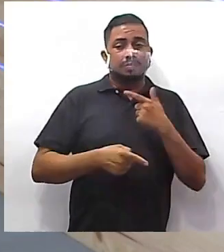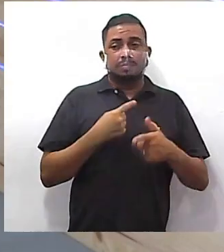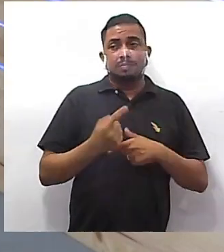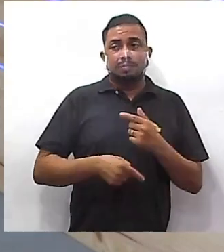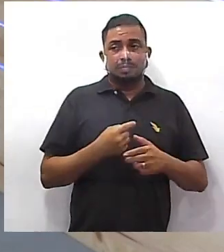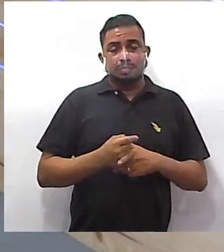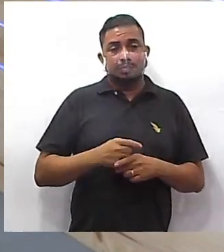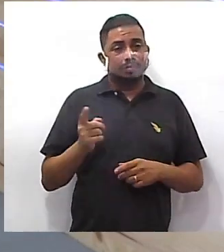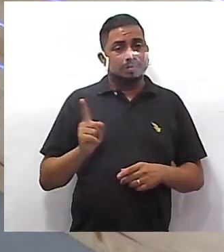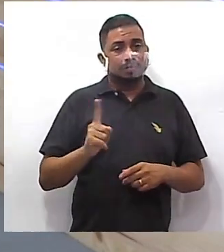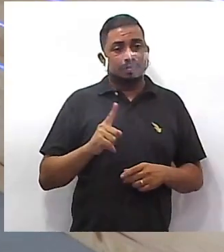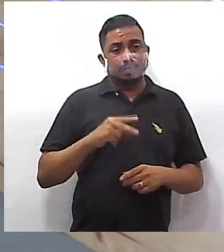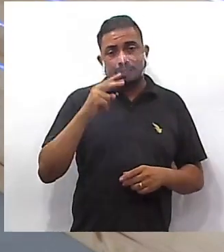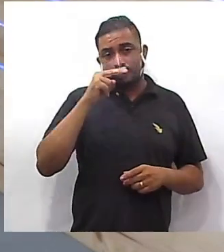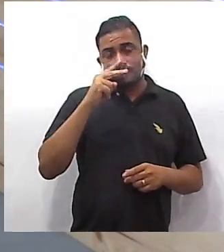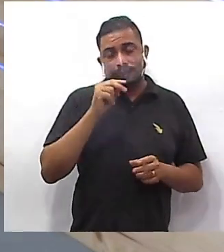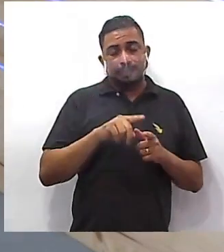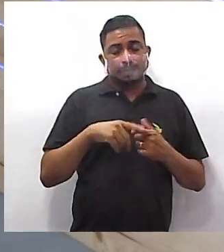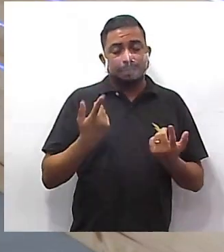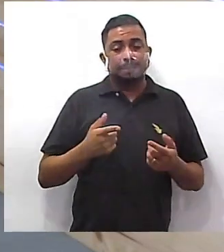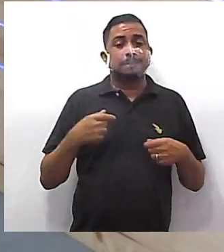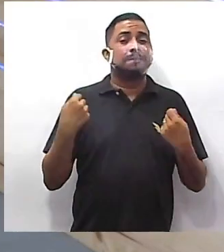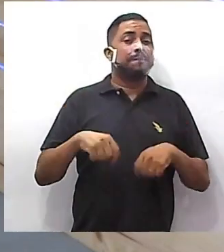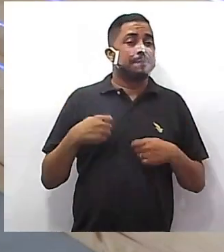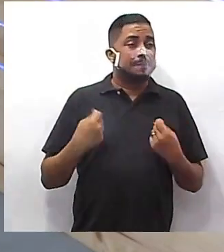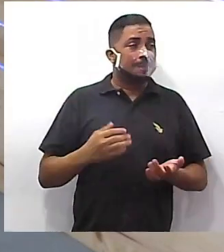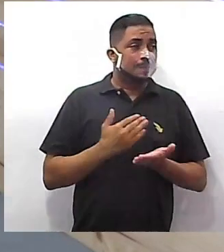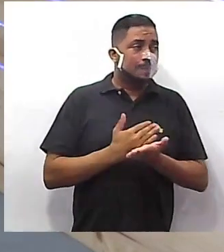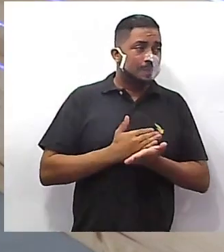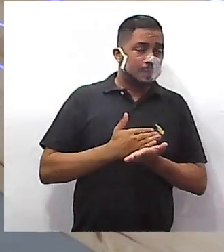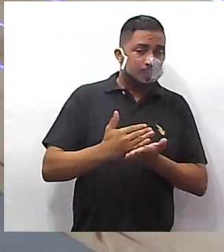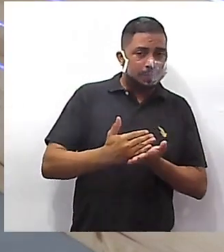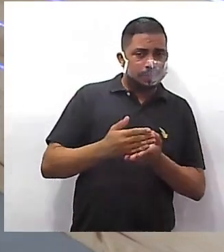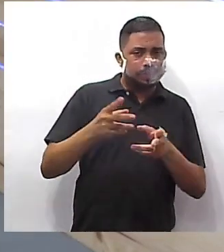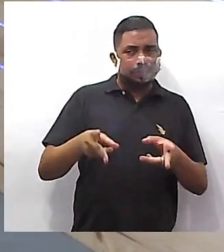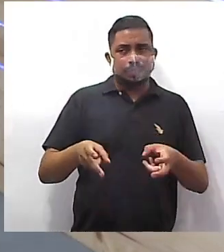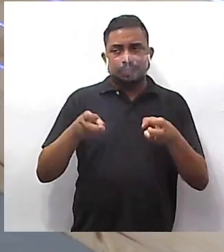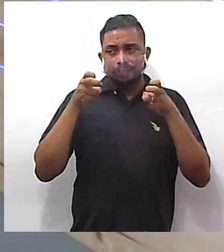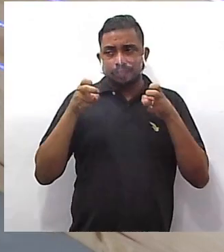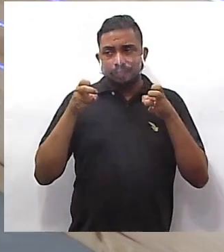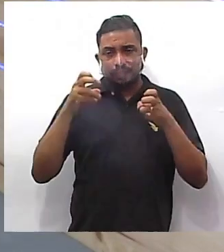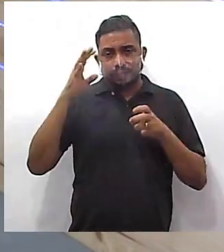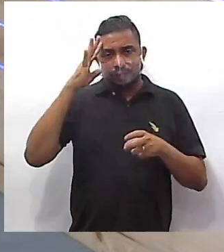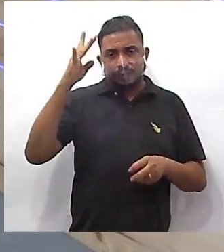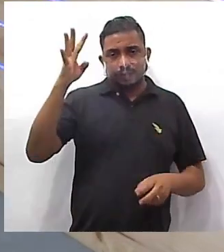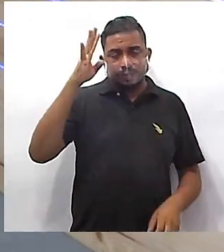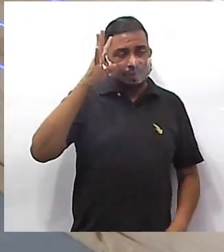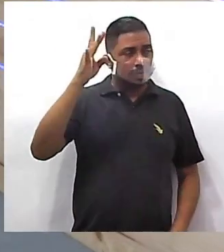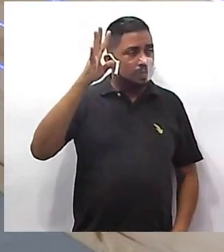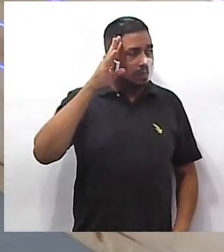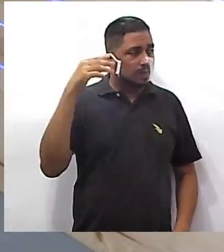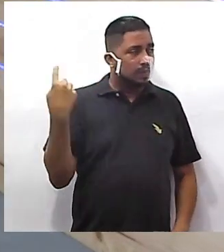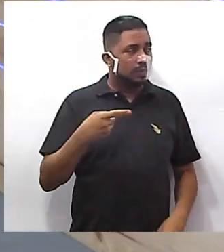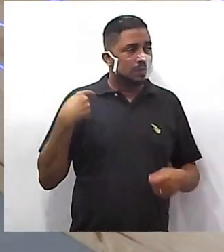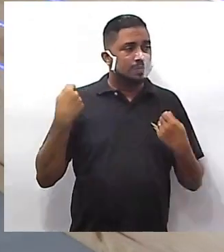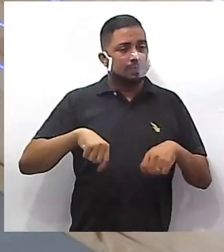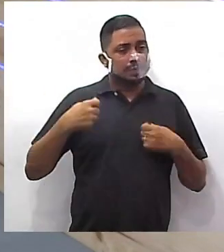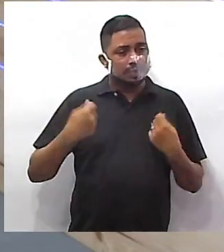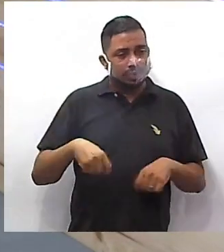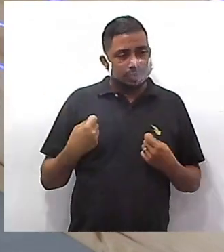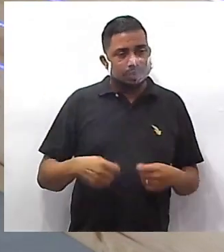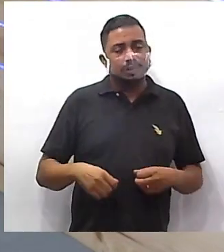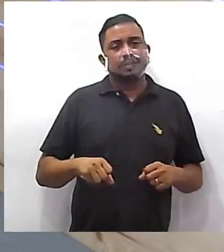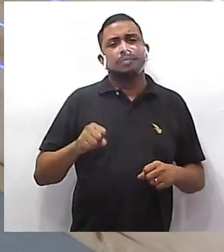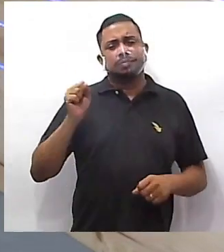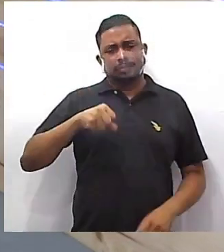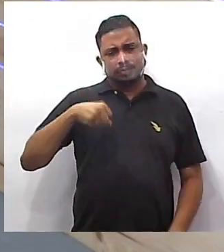situação, nós não seremos os mesmos. Né? Então, a gente tem que começar a perceber, a refletir que a gente precisa